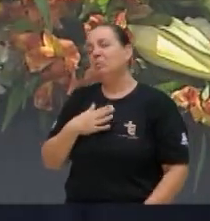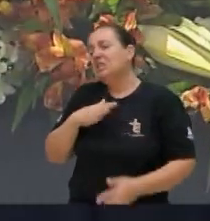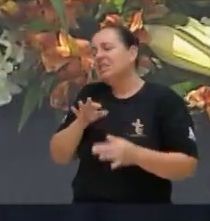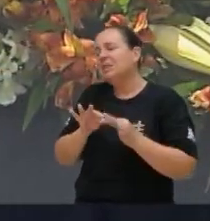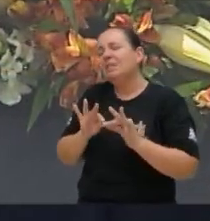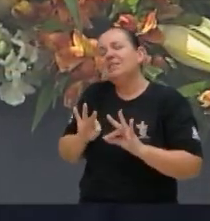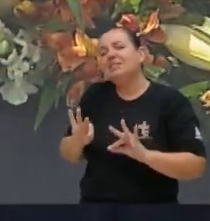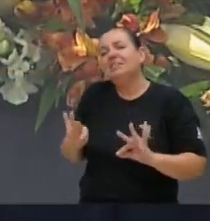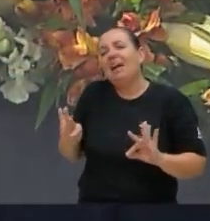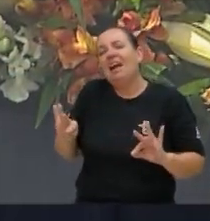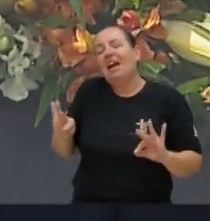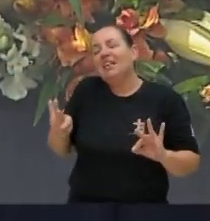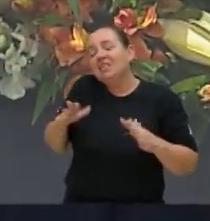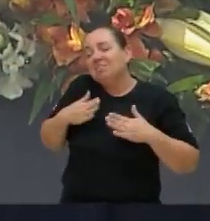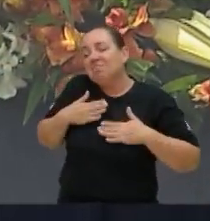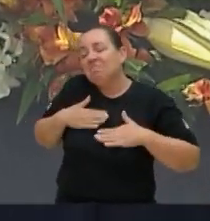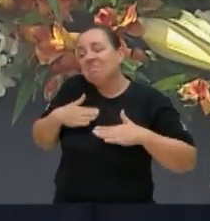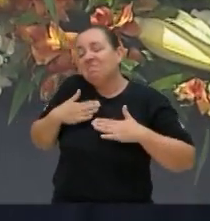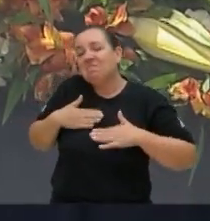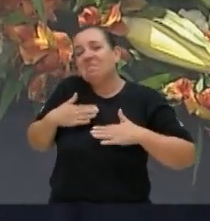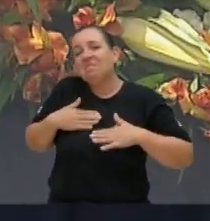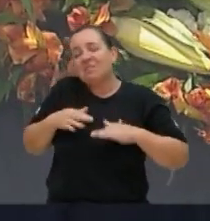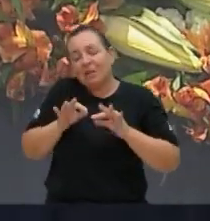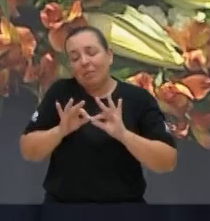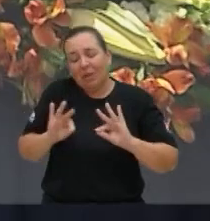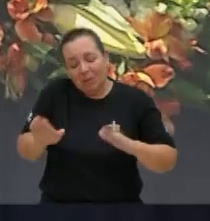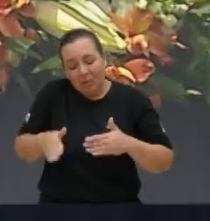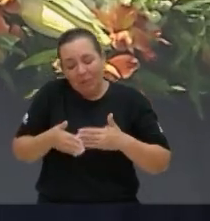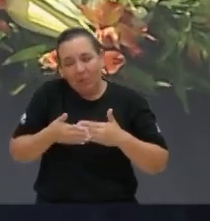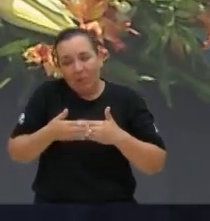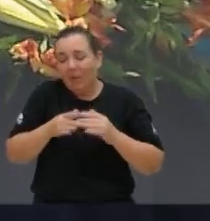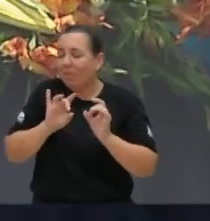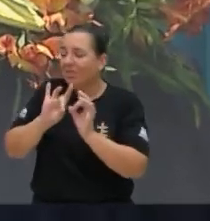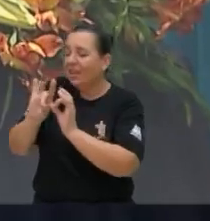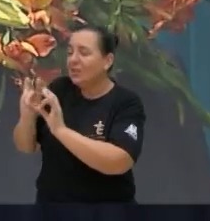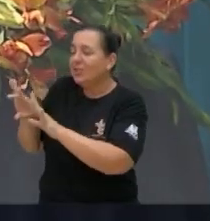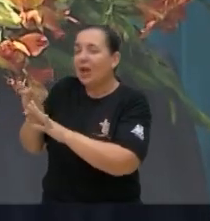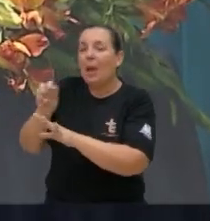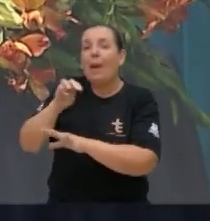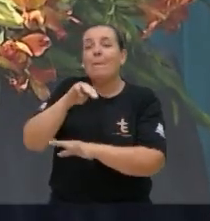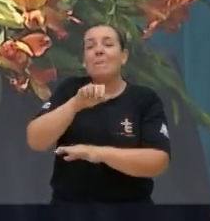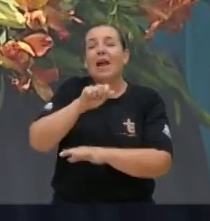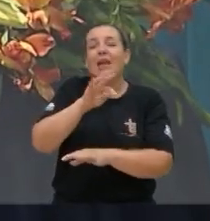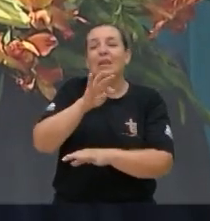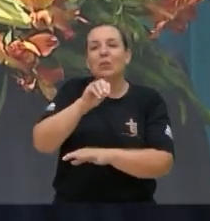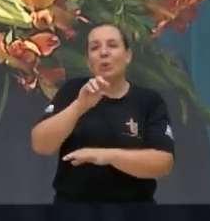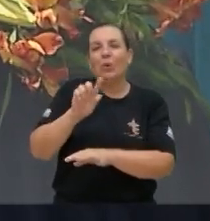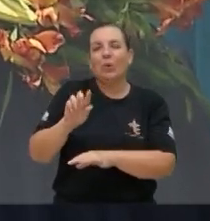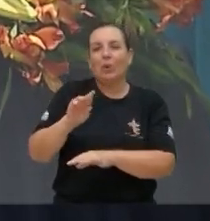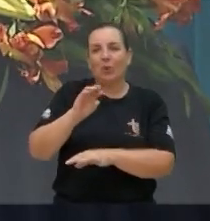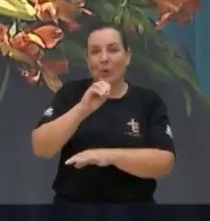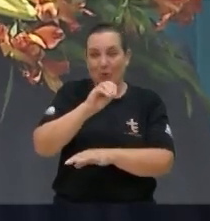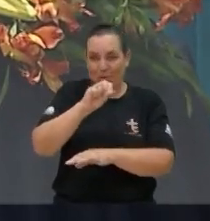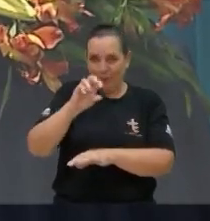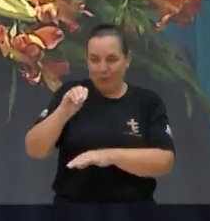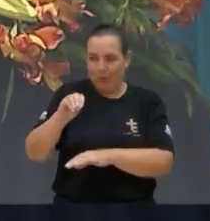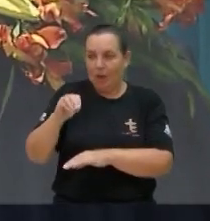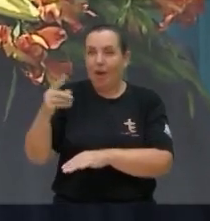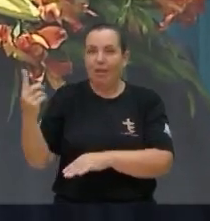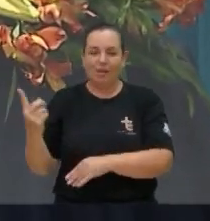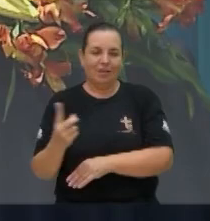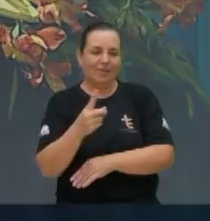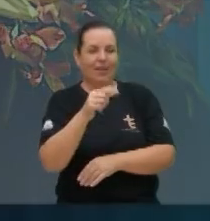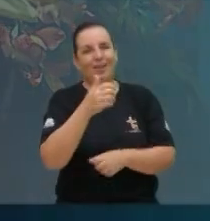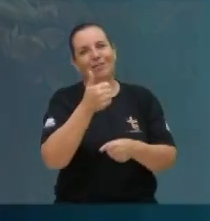simplicidade, com toda a minha humildade, deixei Mato Grosso do Sul, deixei minha família lá, e vim ser